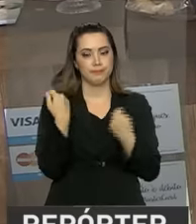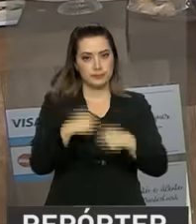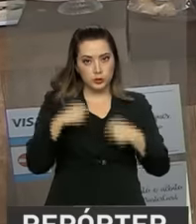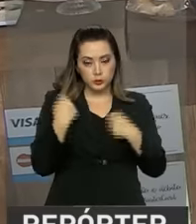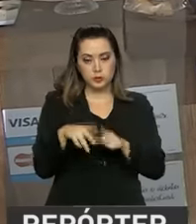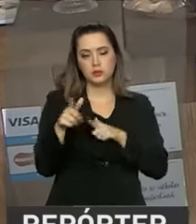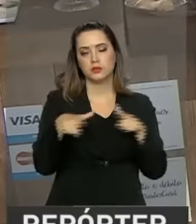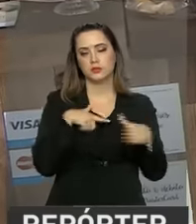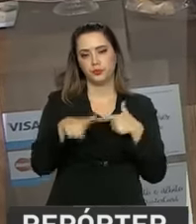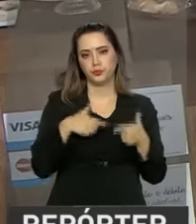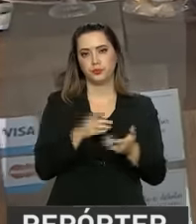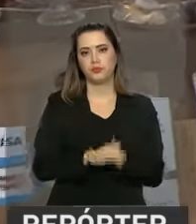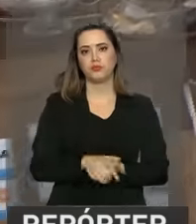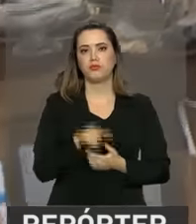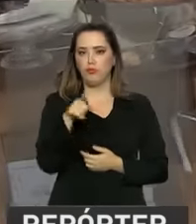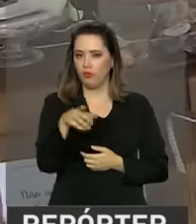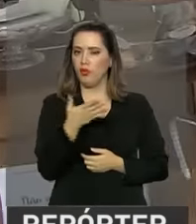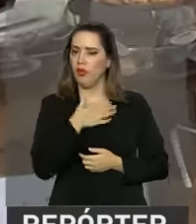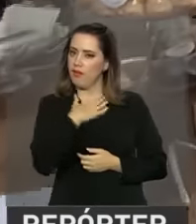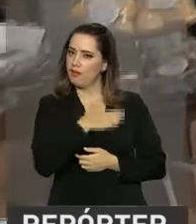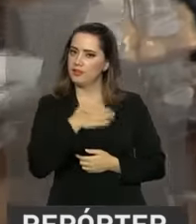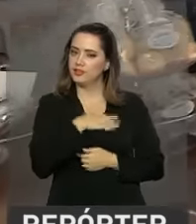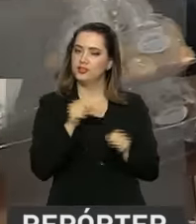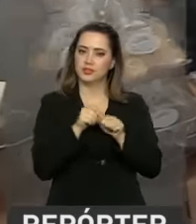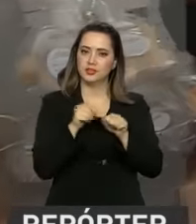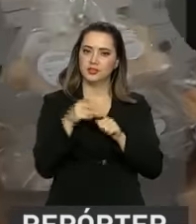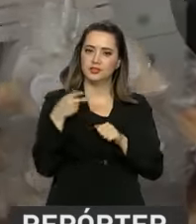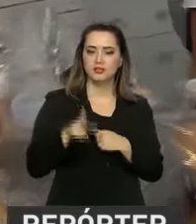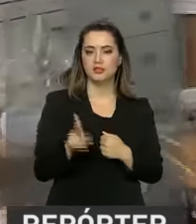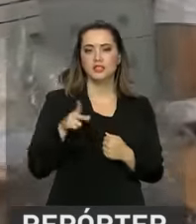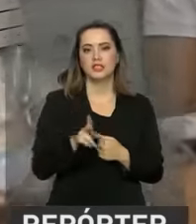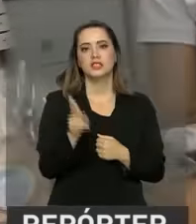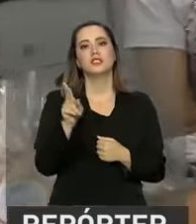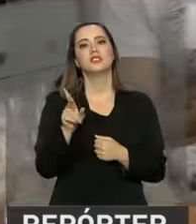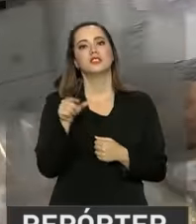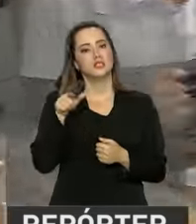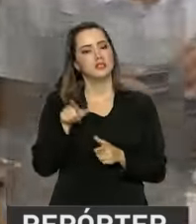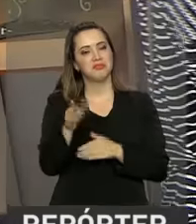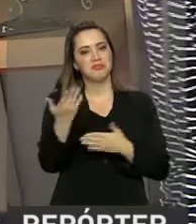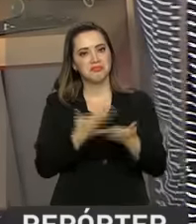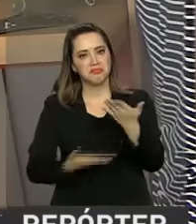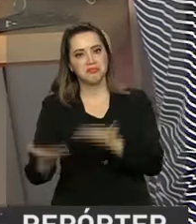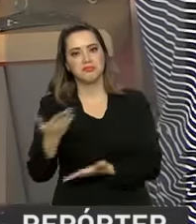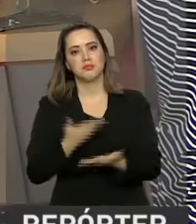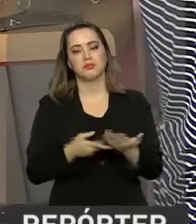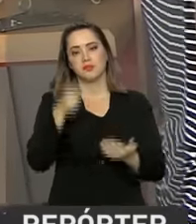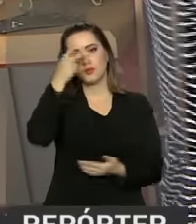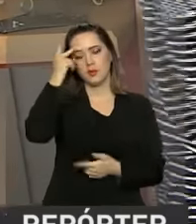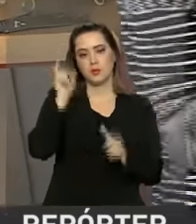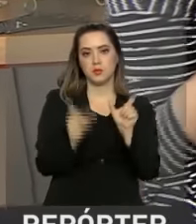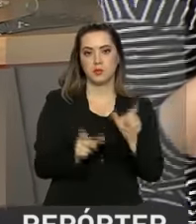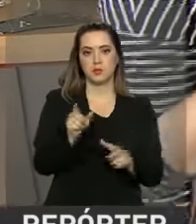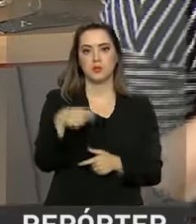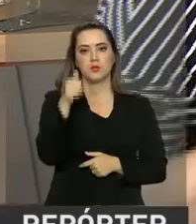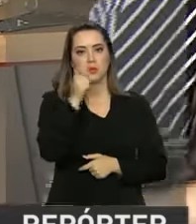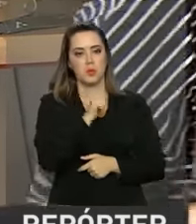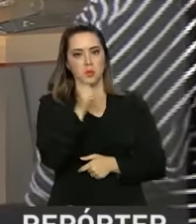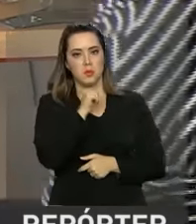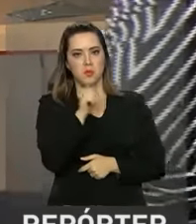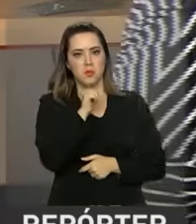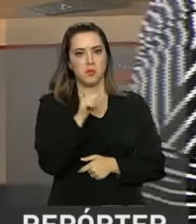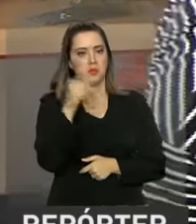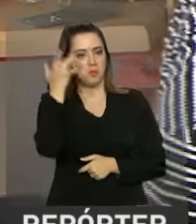trabalhar. A atendente gosta do que faz e sempre trabalhou diretamente com o público. Júlia acredita que as mulheres têm